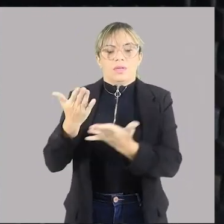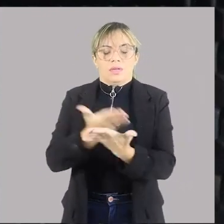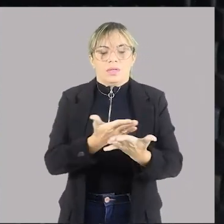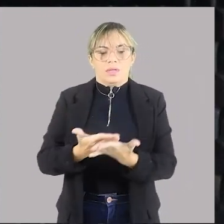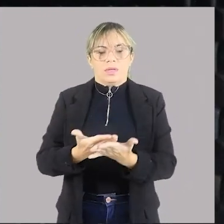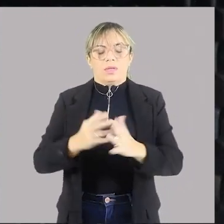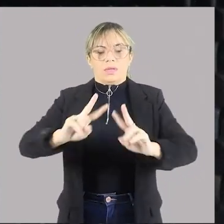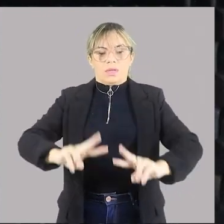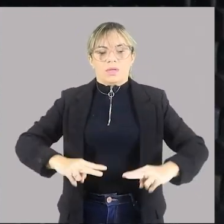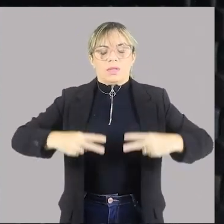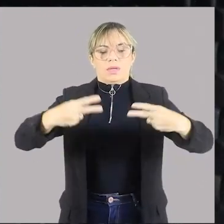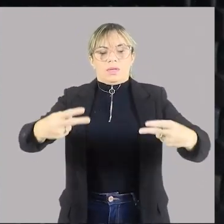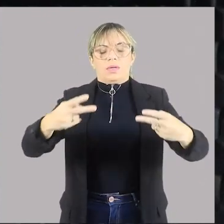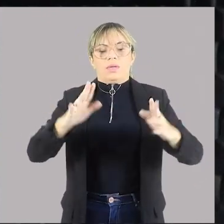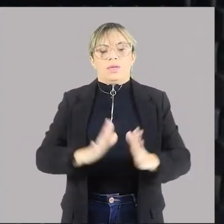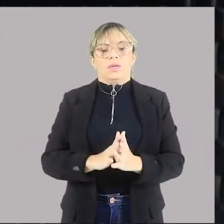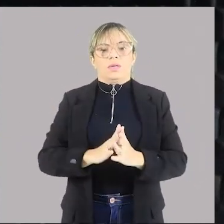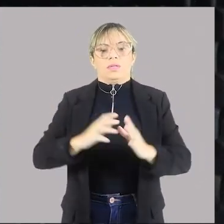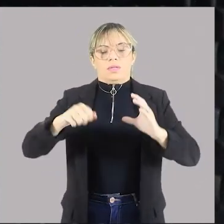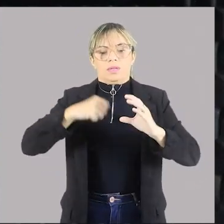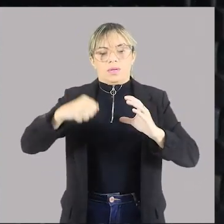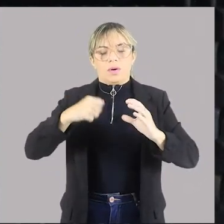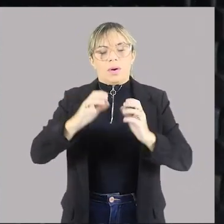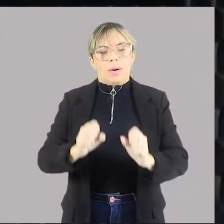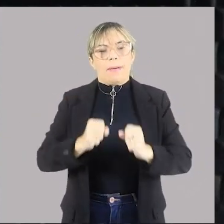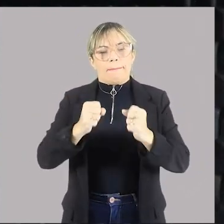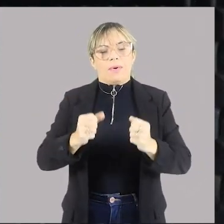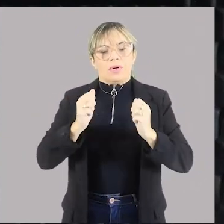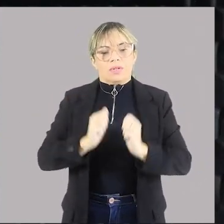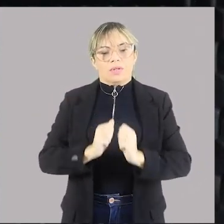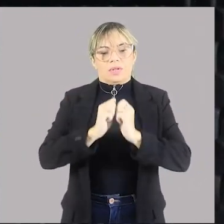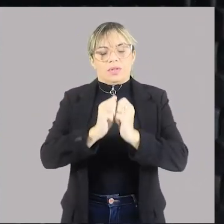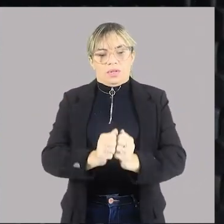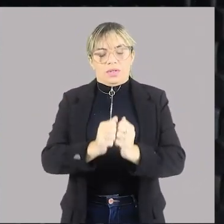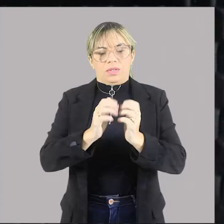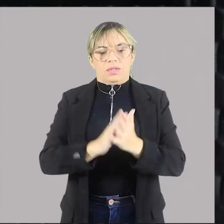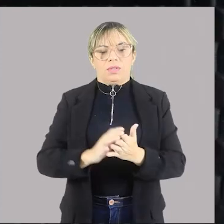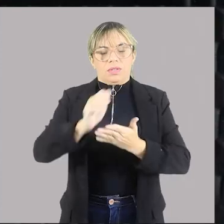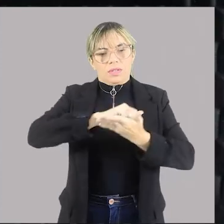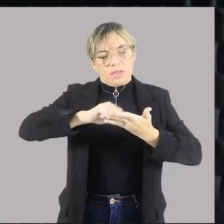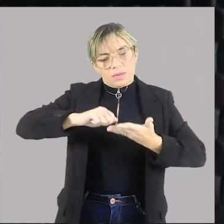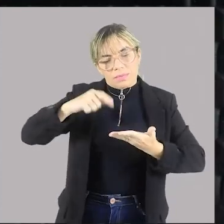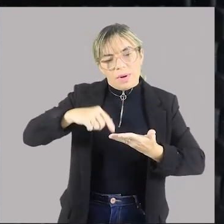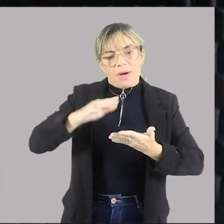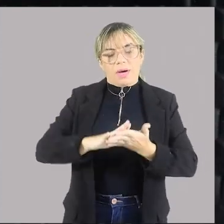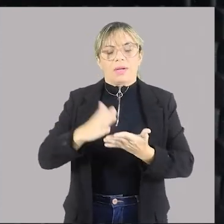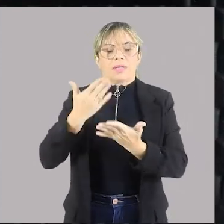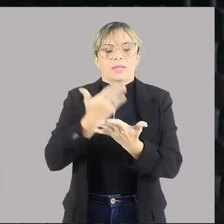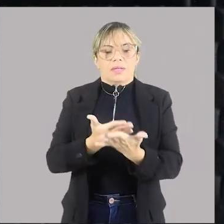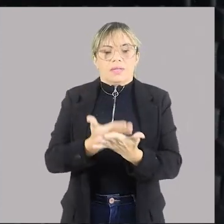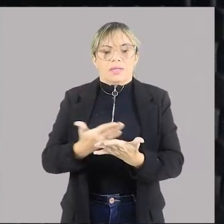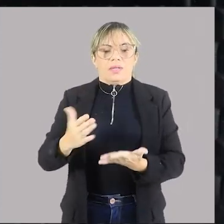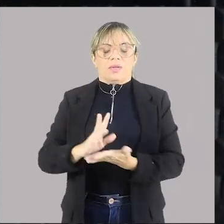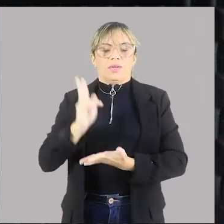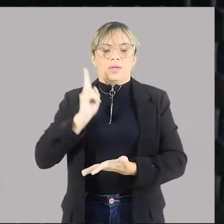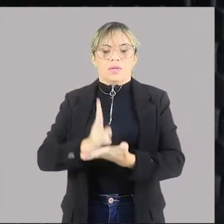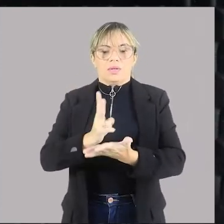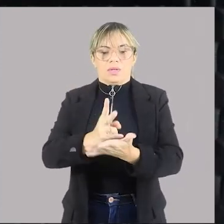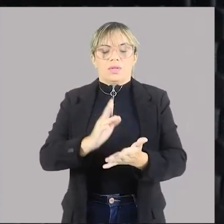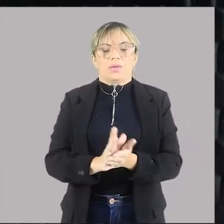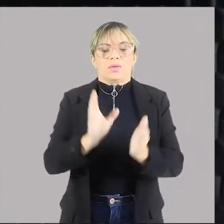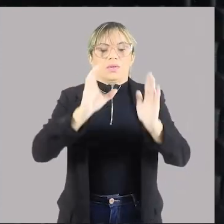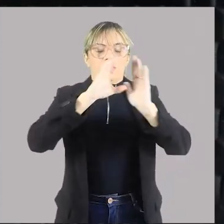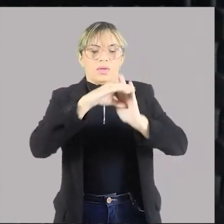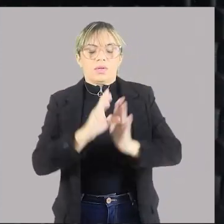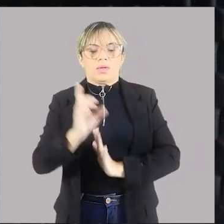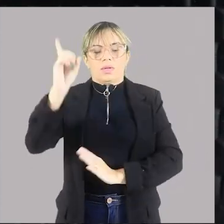no link da descrição desse vídeo você pode acompanhar o material escrito para esta aula, perfeito? Vamos continuar nossas aulas de noções do